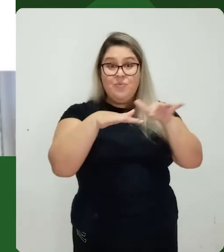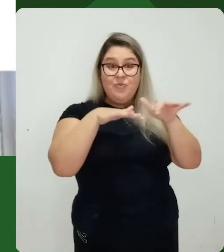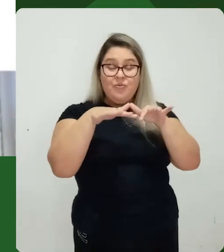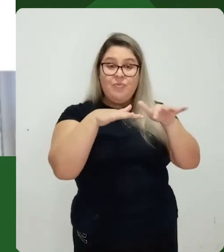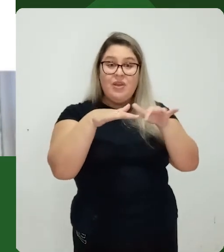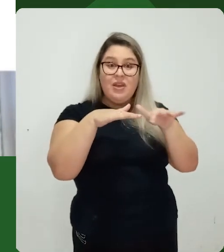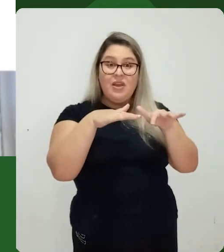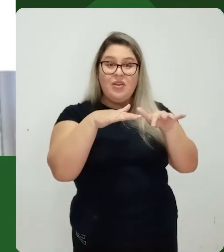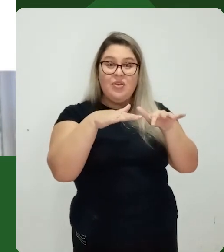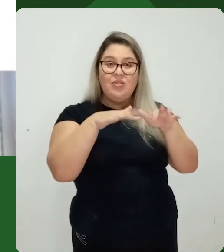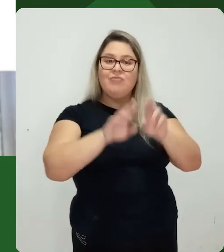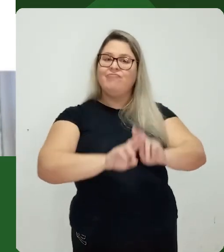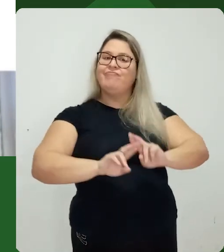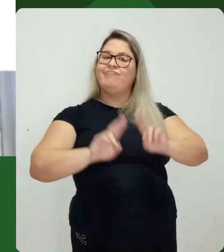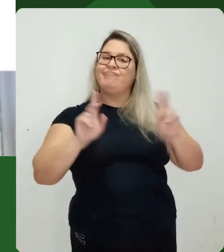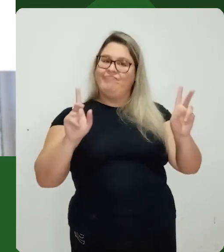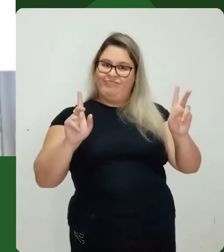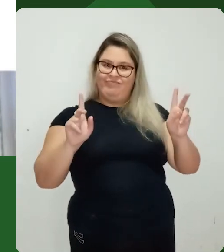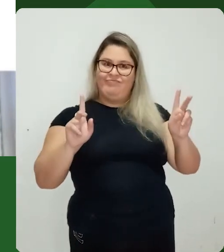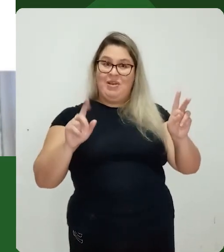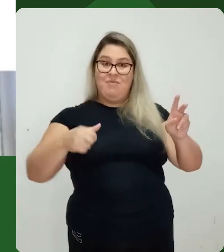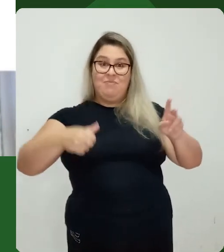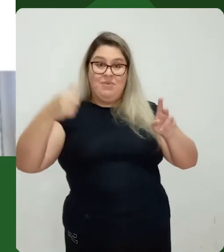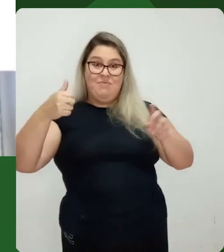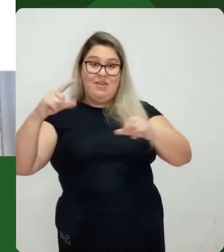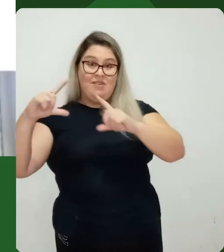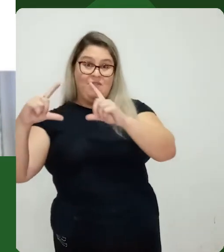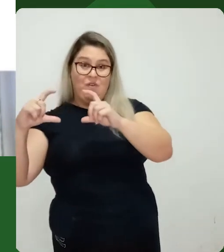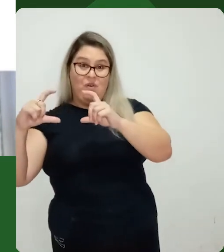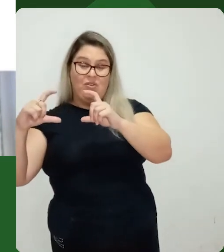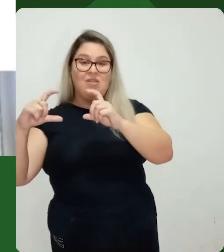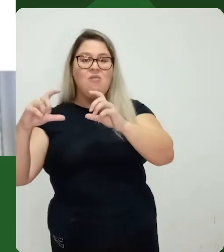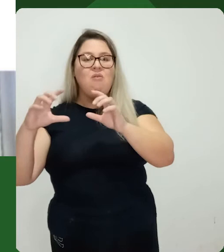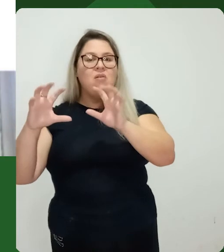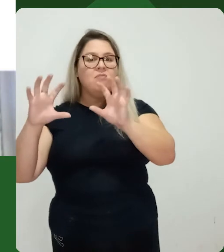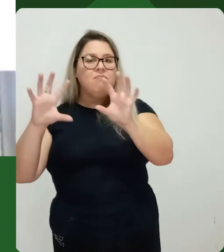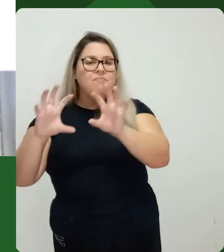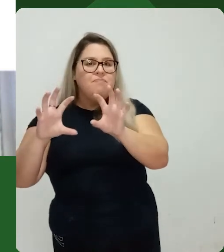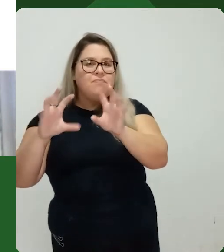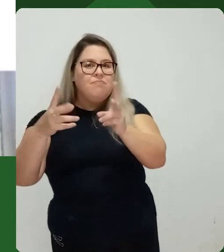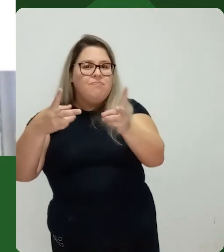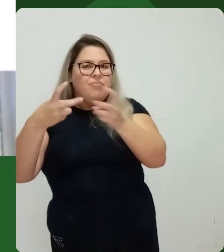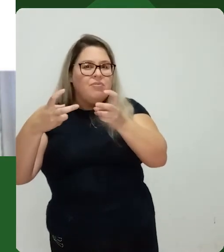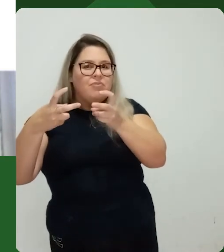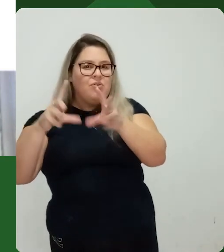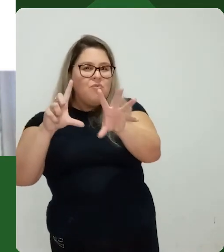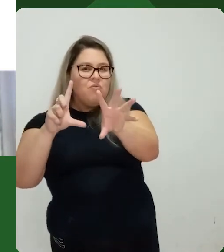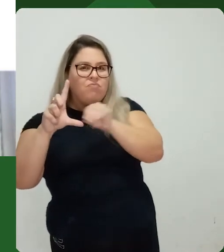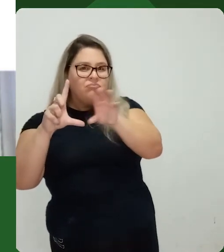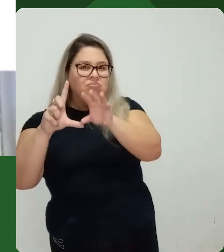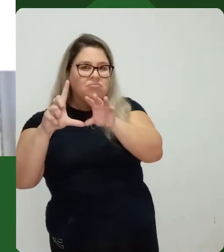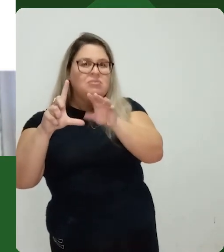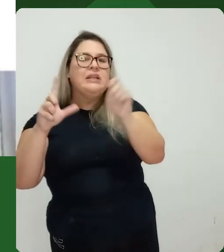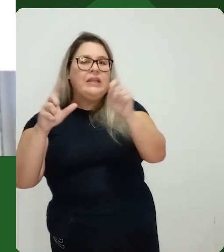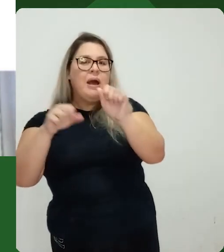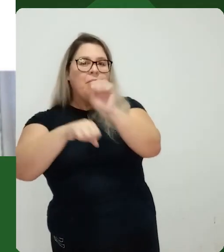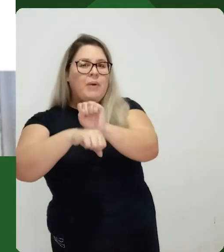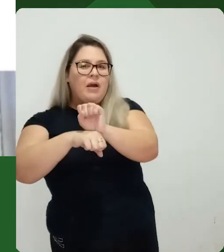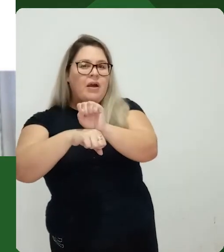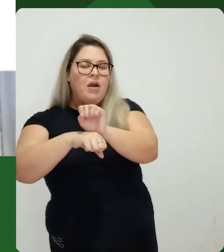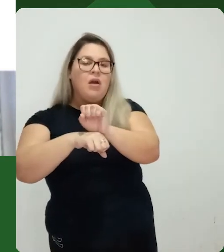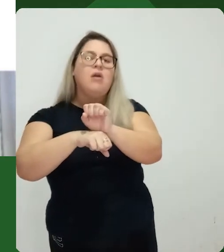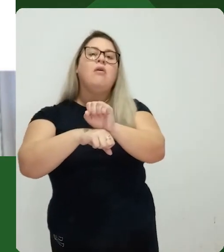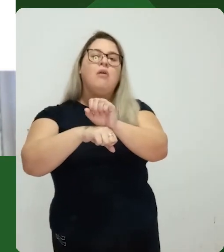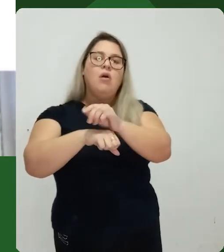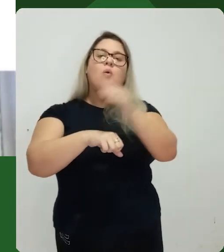rastro, um movimento aqui que a água fez. Esse movimento, né, ele é bem diferente do que aparece ali na outra. Nessa aqui